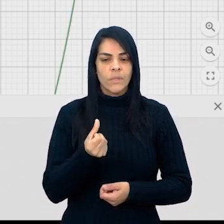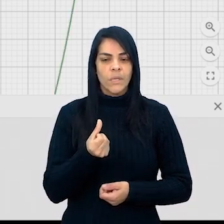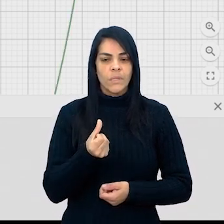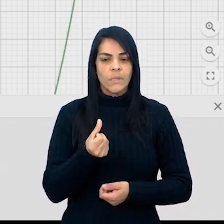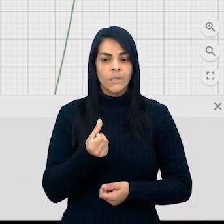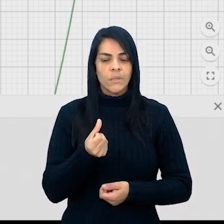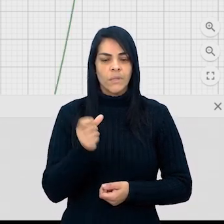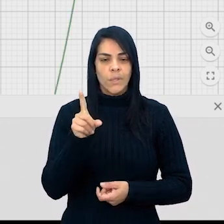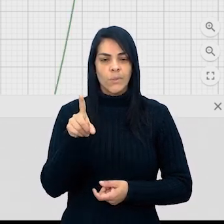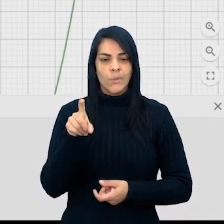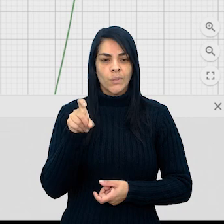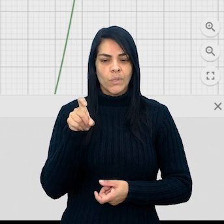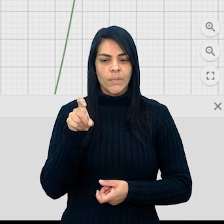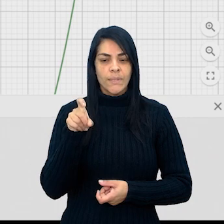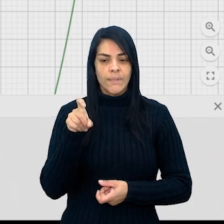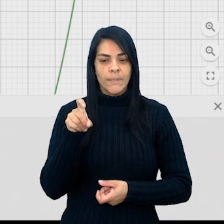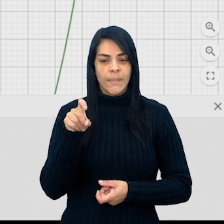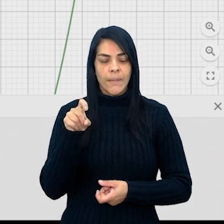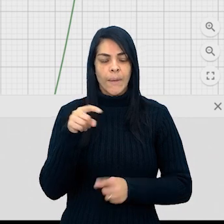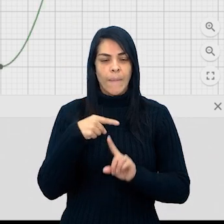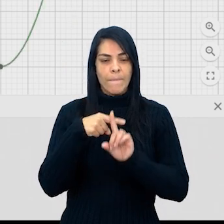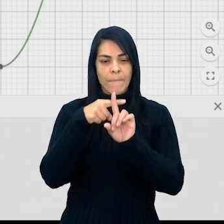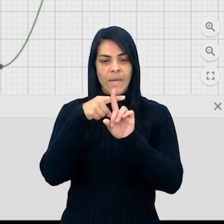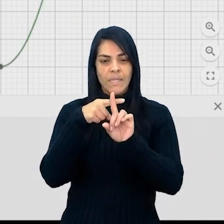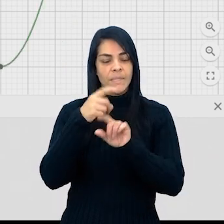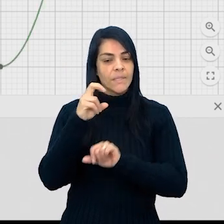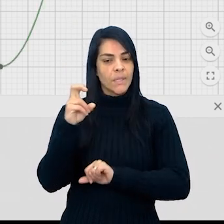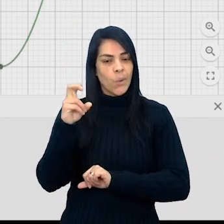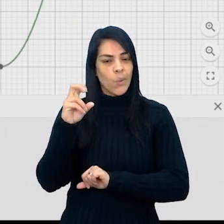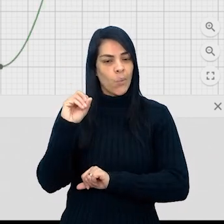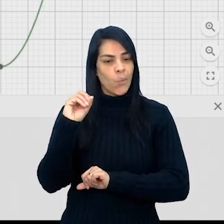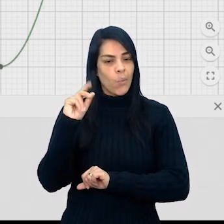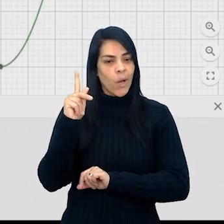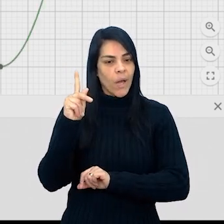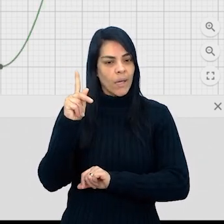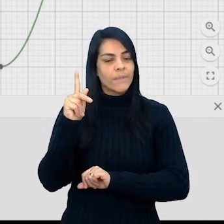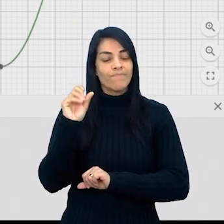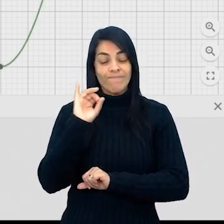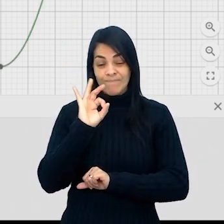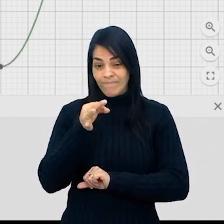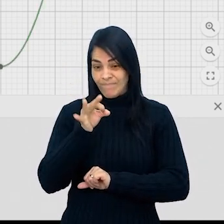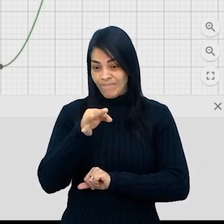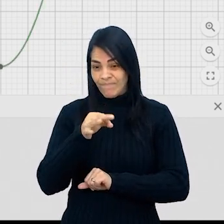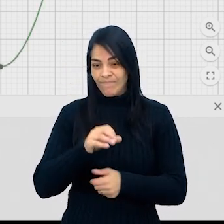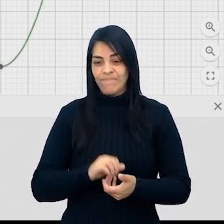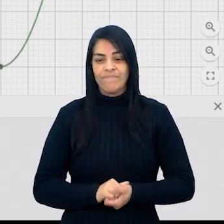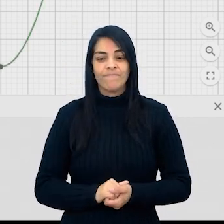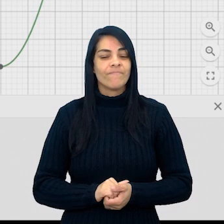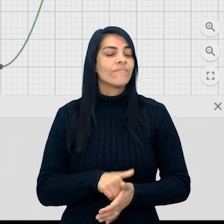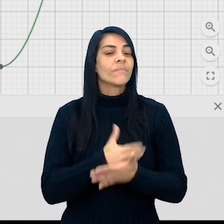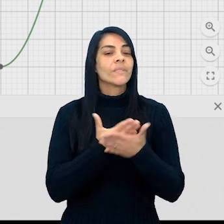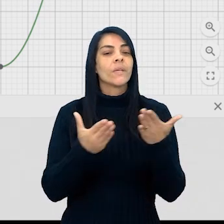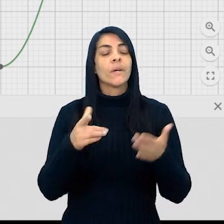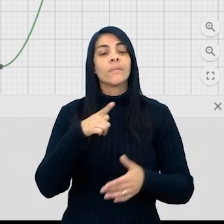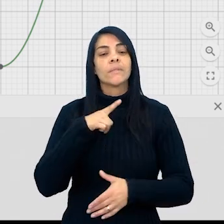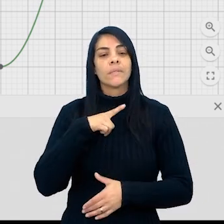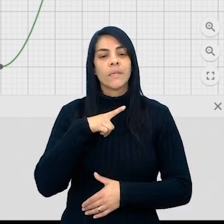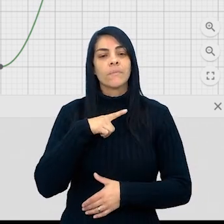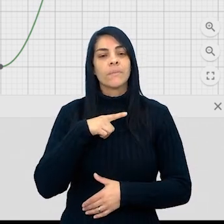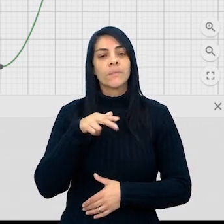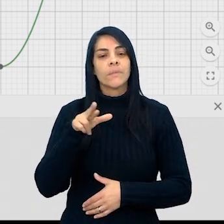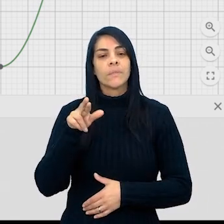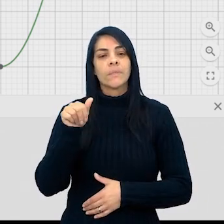6x mais 5, ok? Muito bem. Nós temos aí as